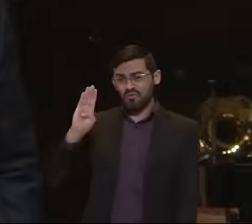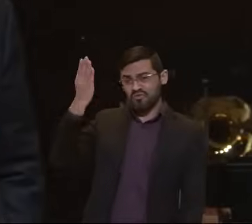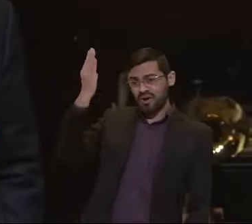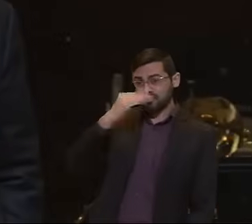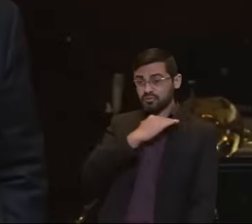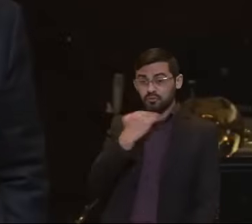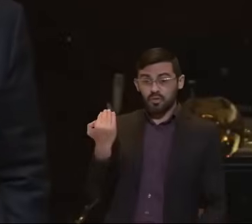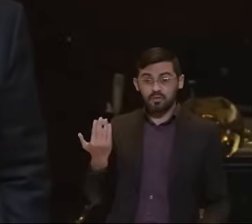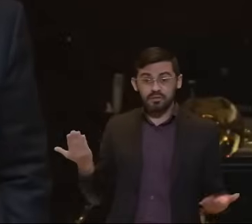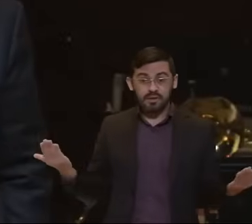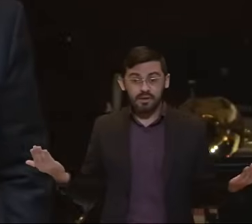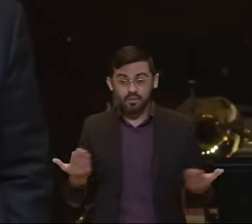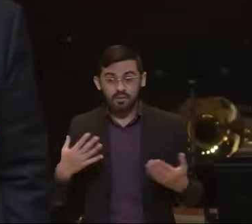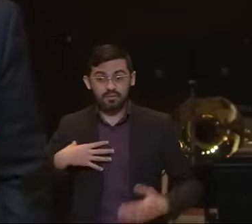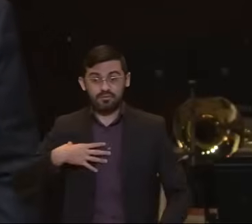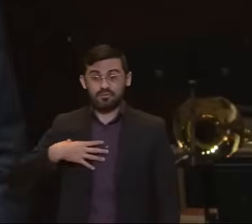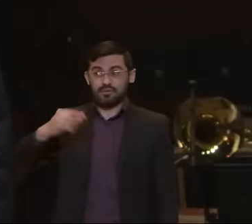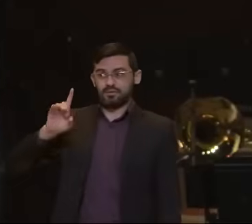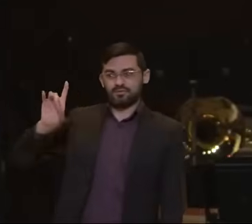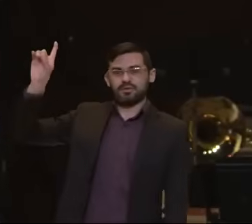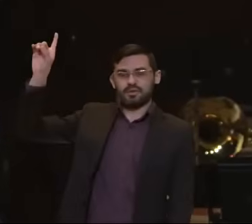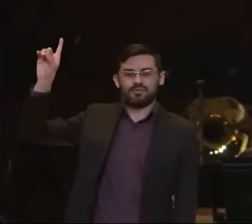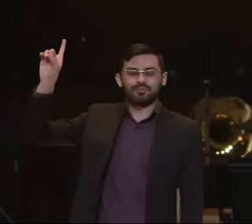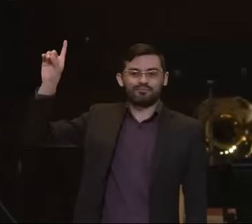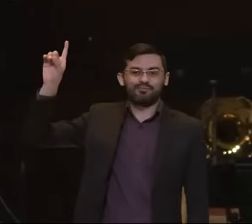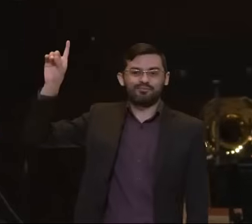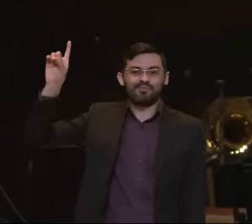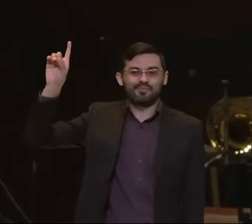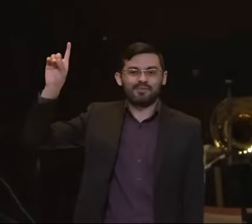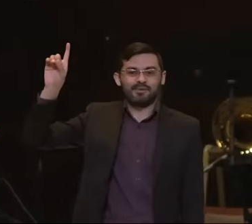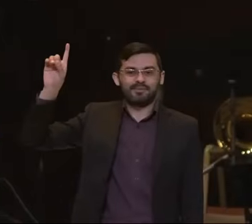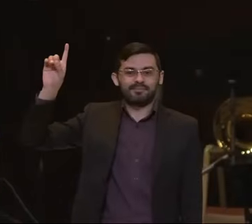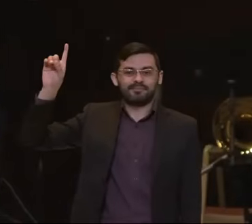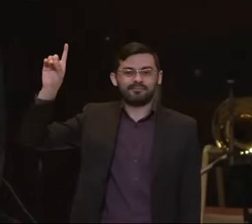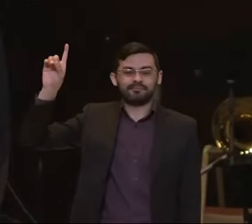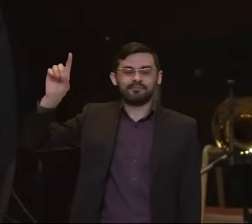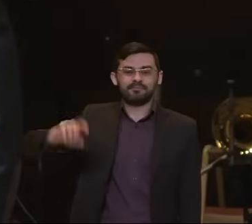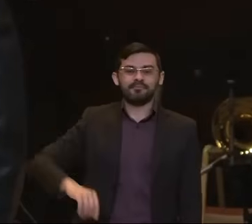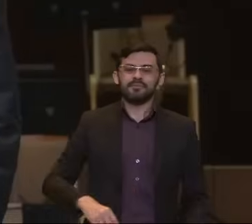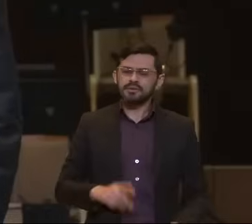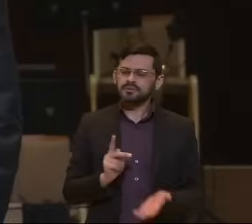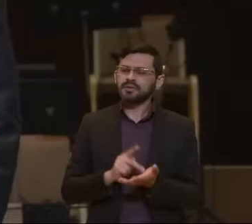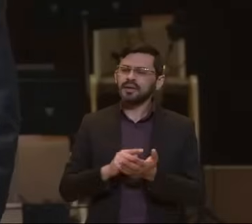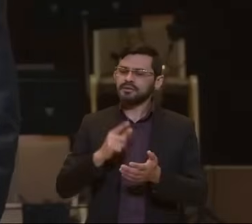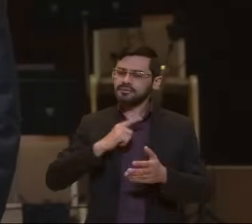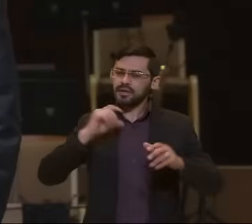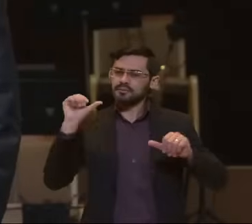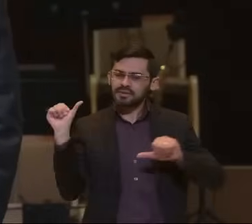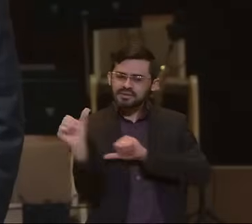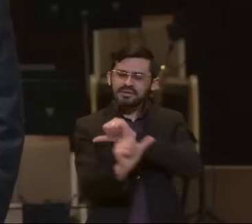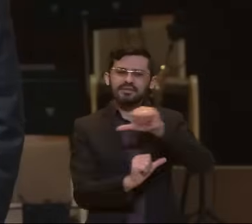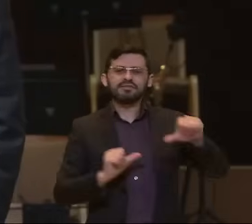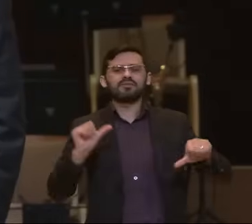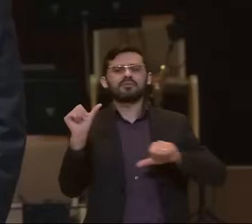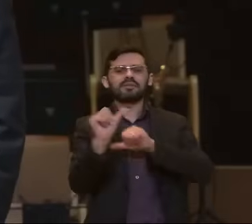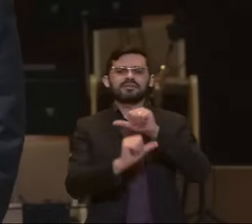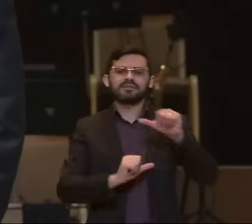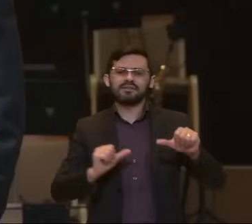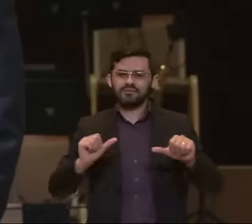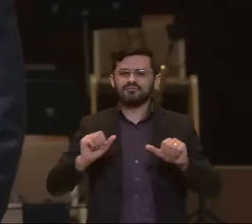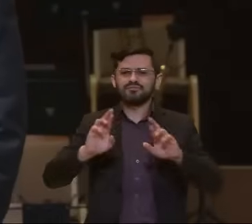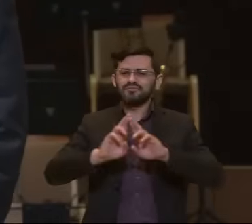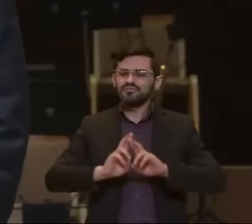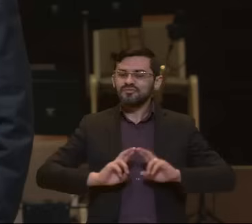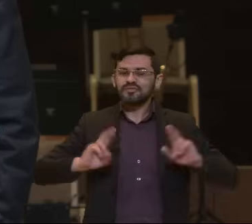a ovelha. Não apenas o lobo se veste de ovelha, mas o lobo morre e nasce